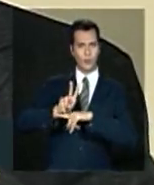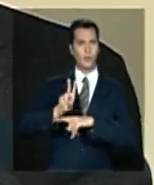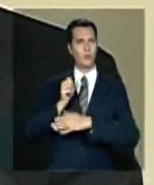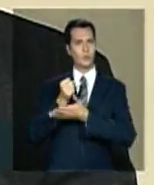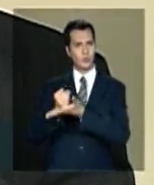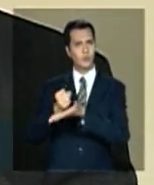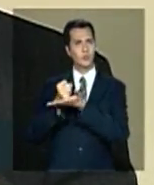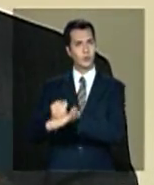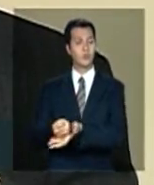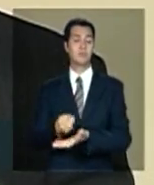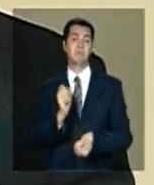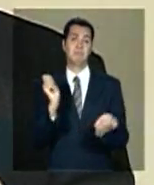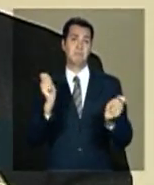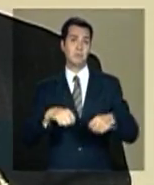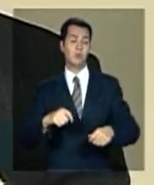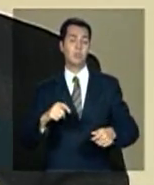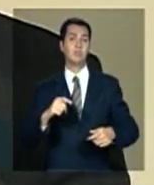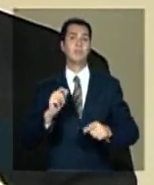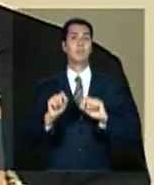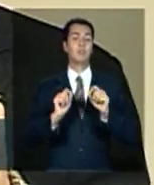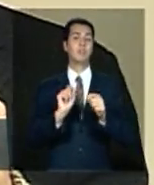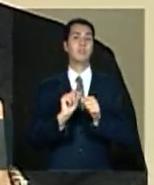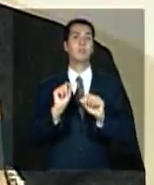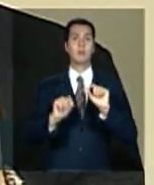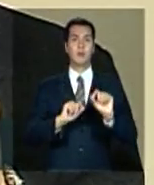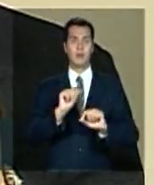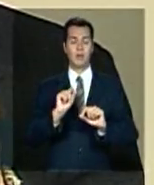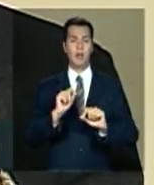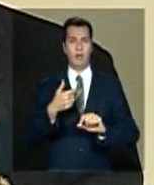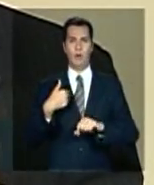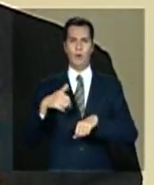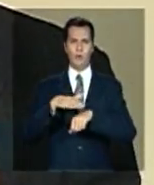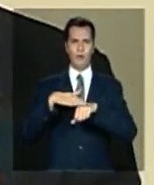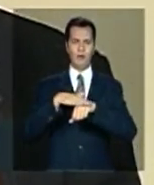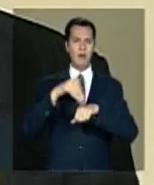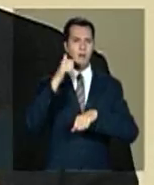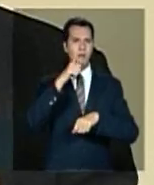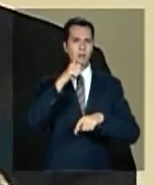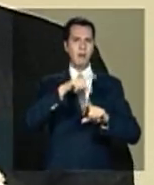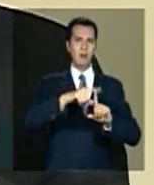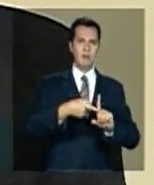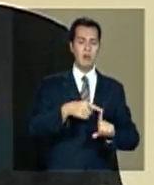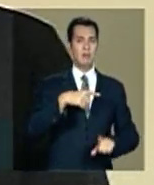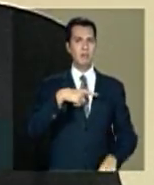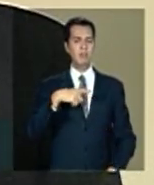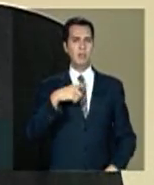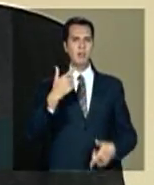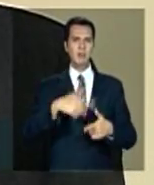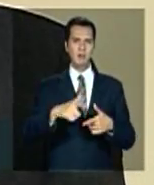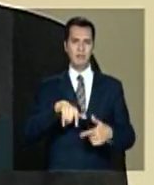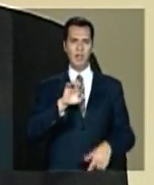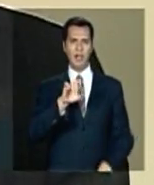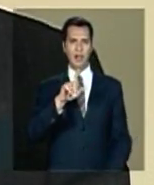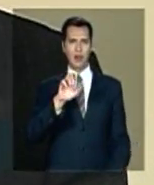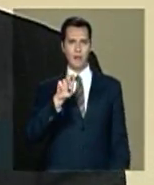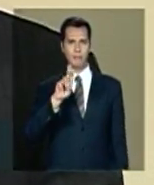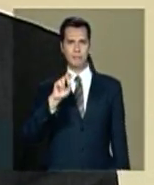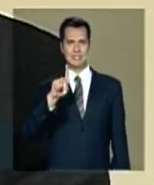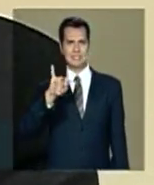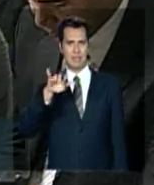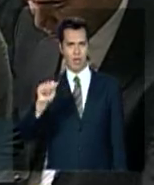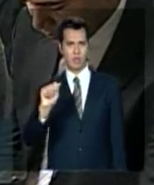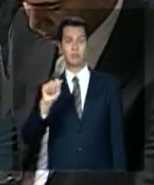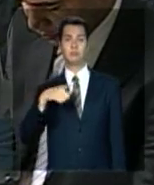o risco que poderia ser muito alto eu conversei com várias gestantes que estão ali por causa de pré-eclampsia que é um problema de que tem a